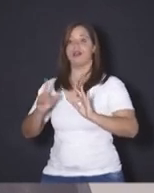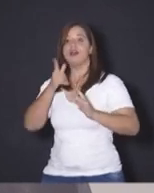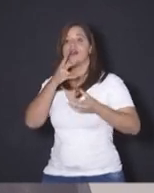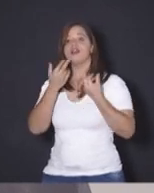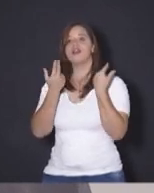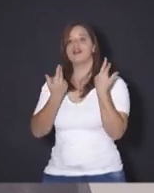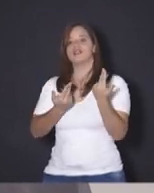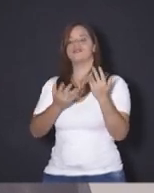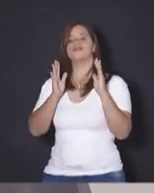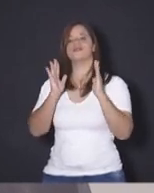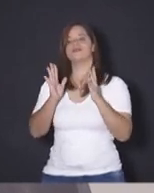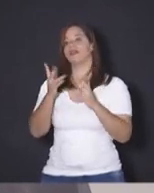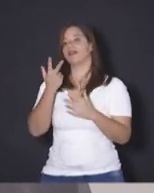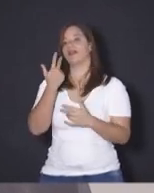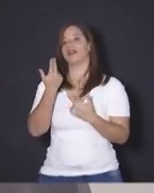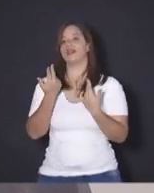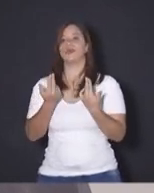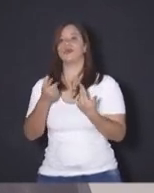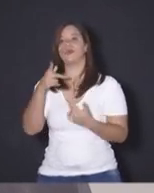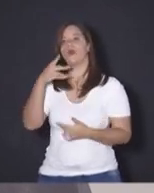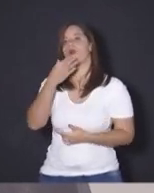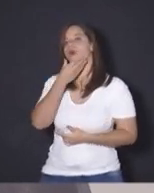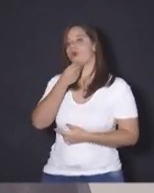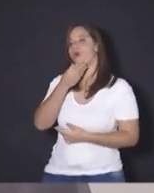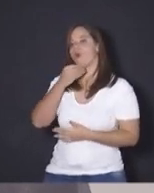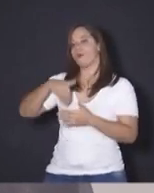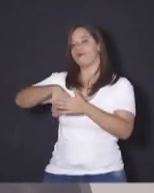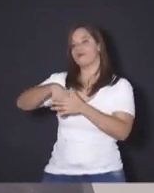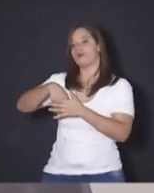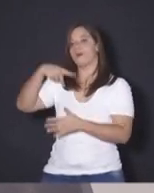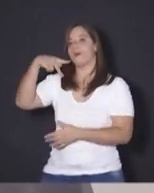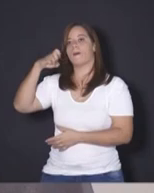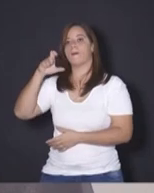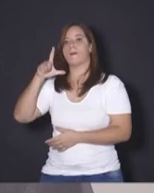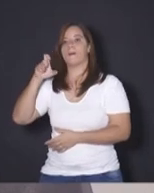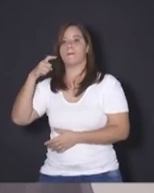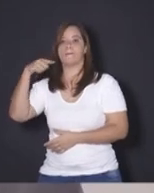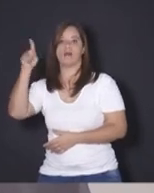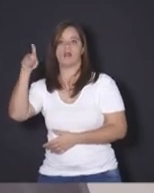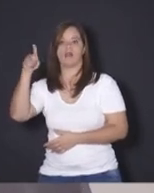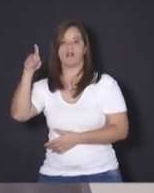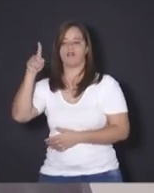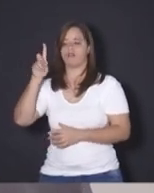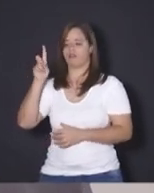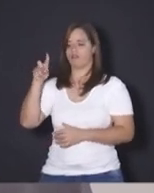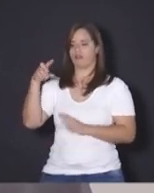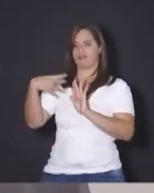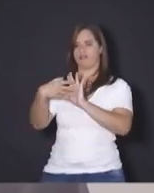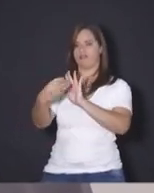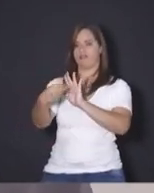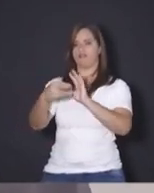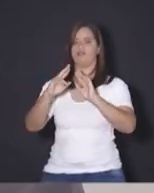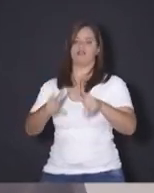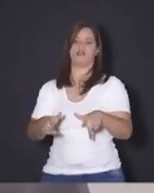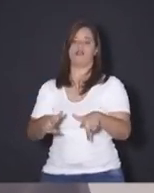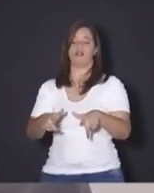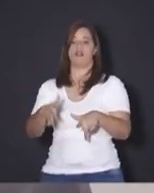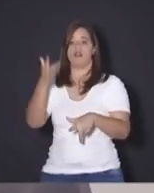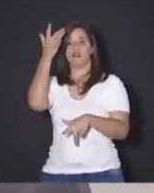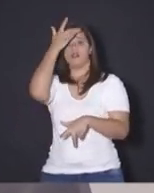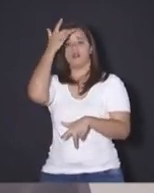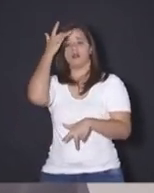aberta ao rei pelé isso o modelo diferente que fez suas